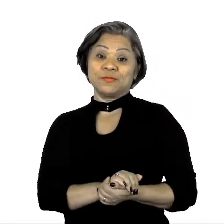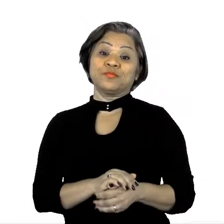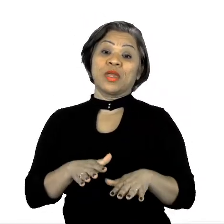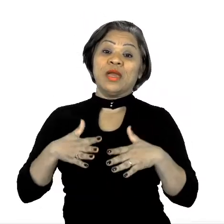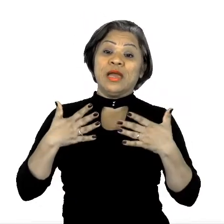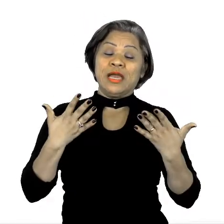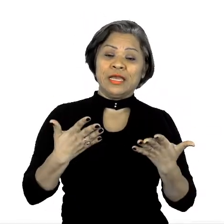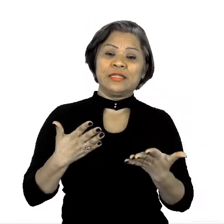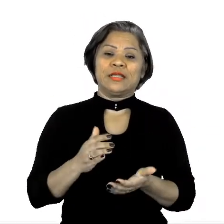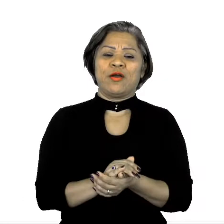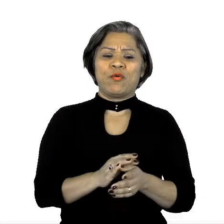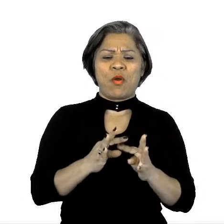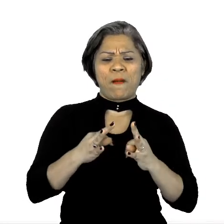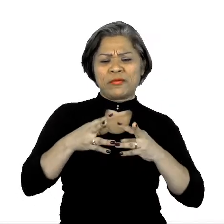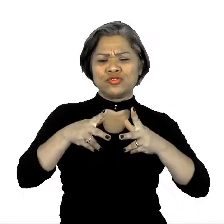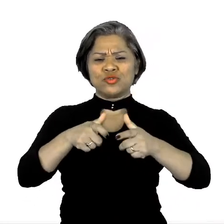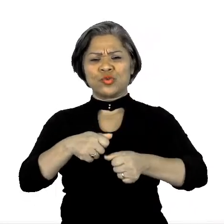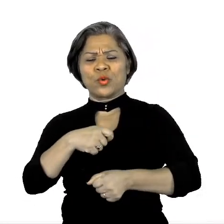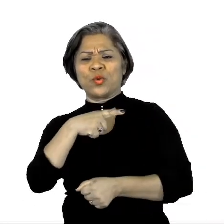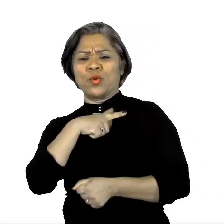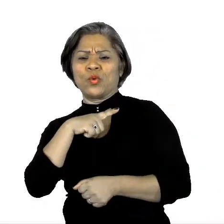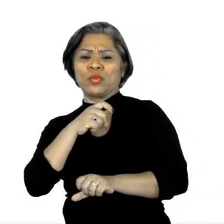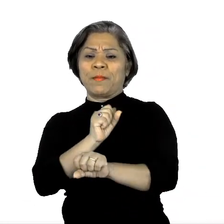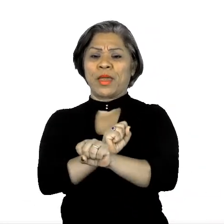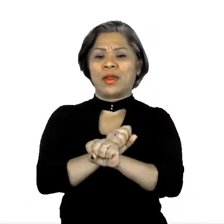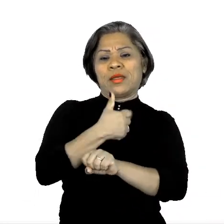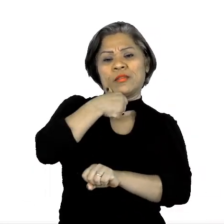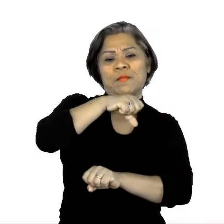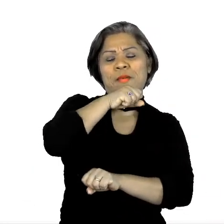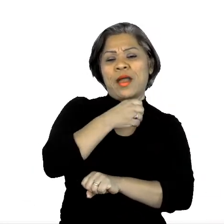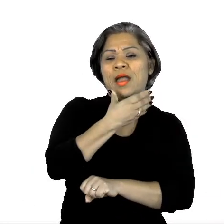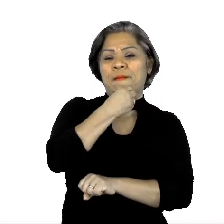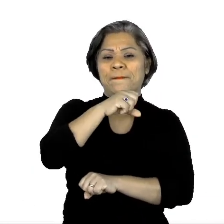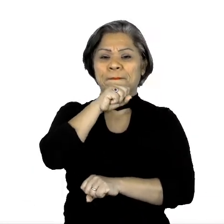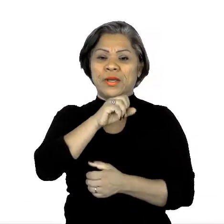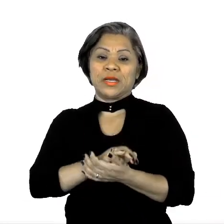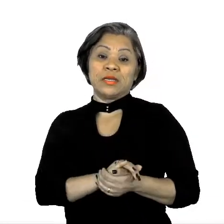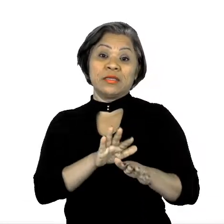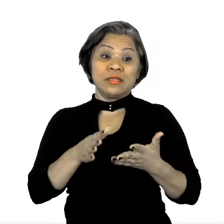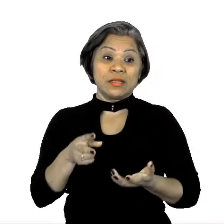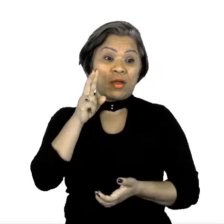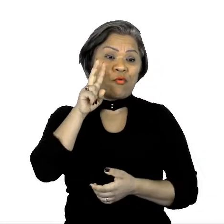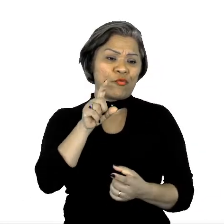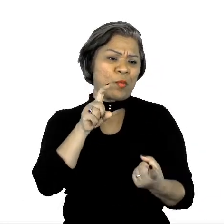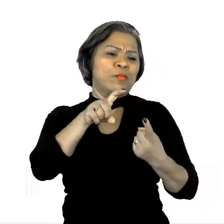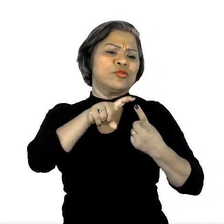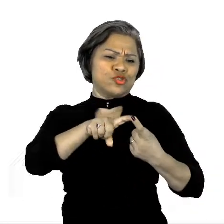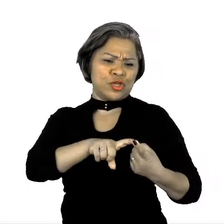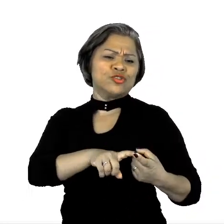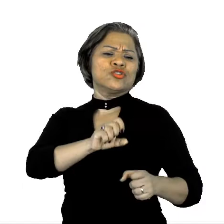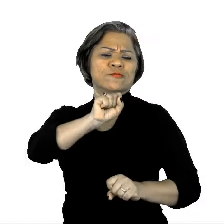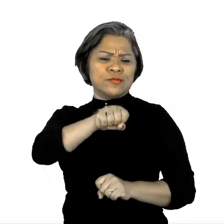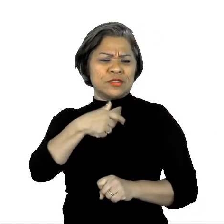foi alcançado, pois os alunos perceberam o quanto a natureza é bela e que deveriam